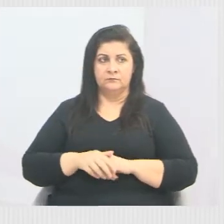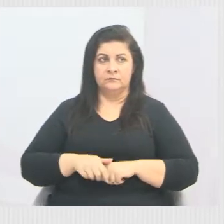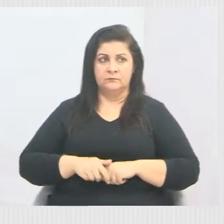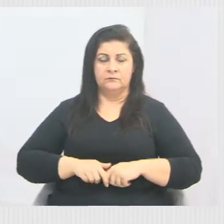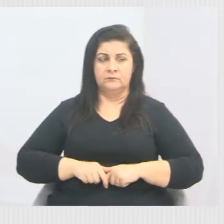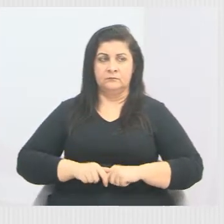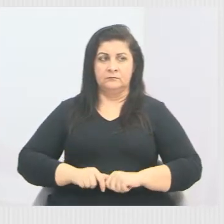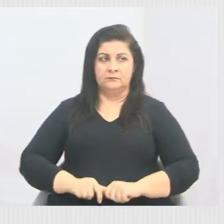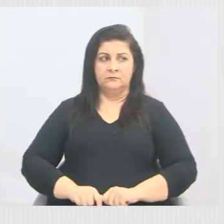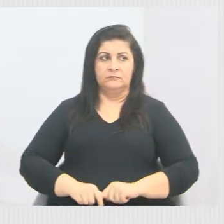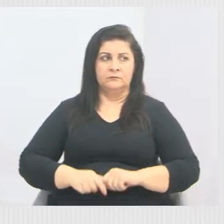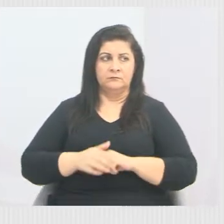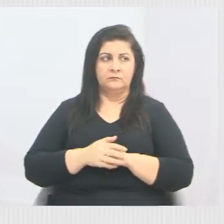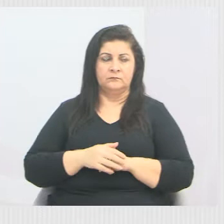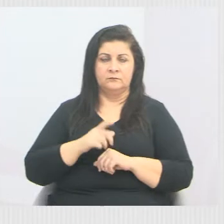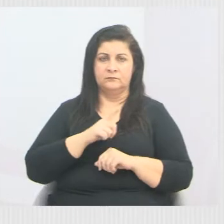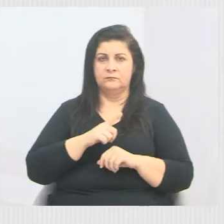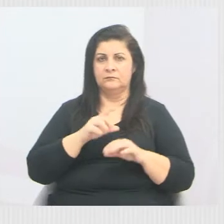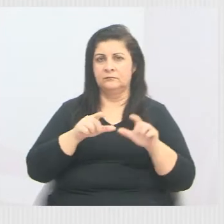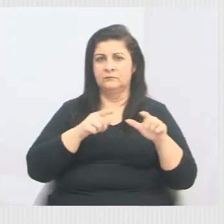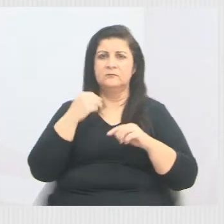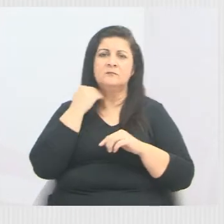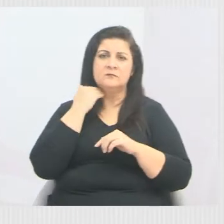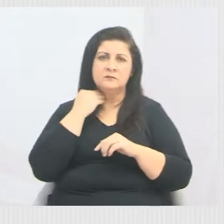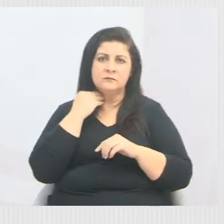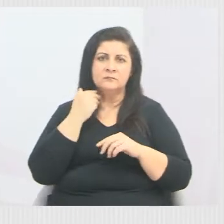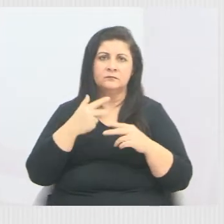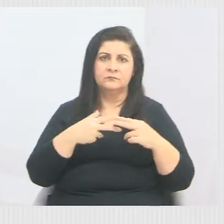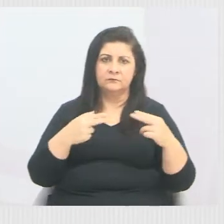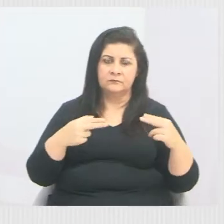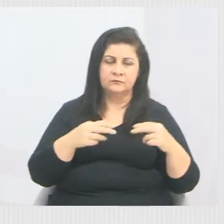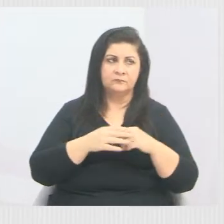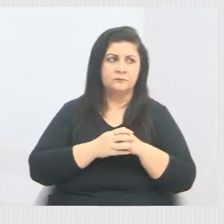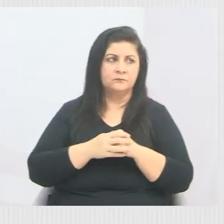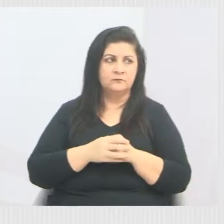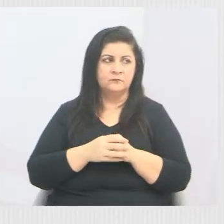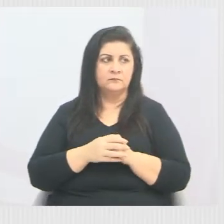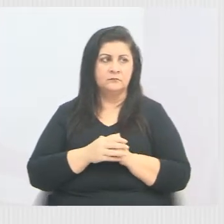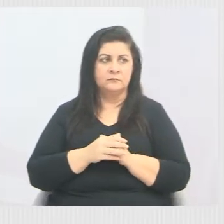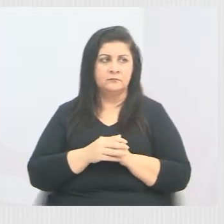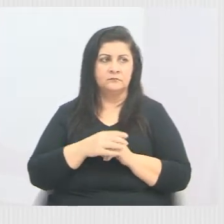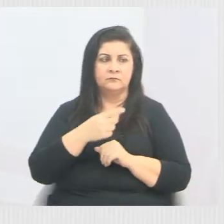Temos aqui as operações de crédito, né, que foram orçadas em